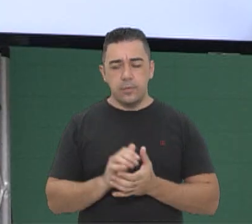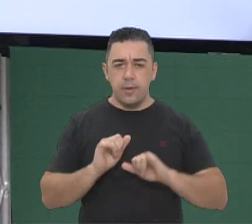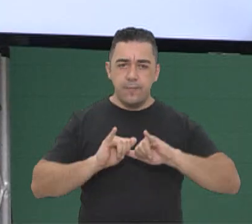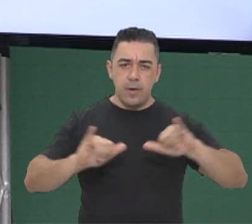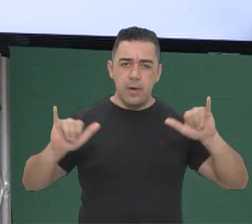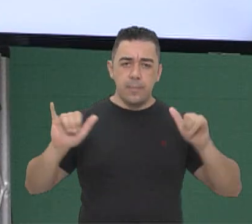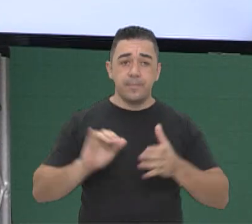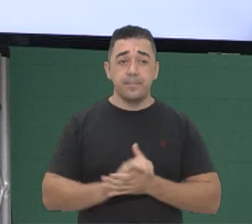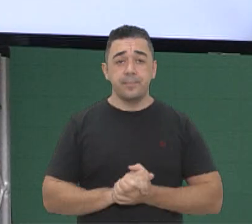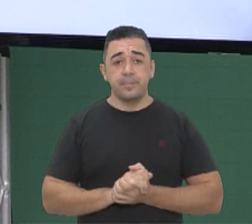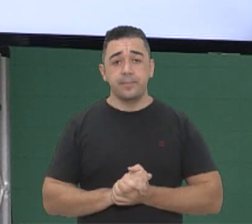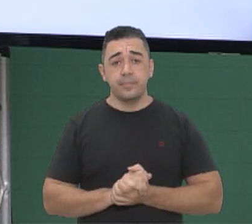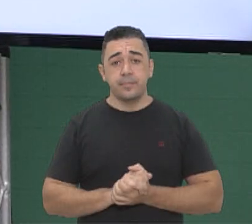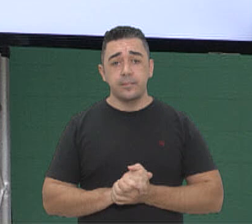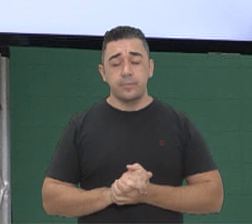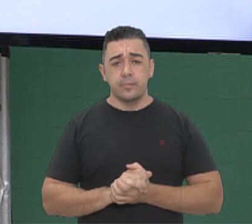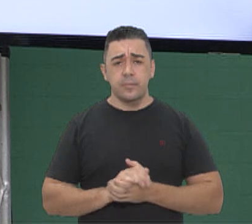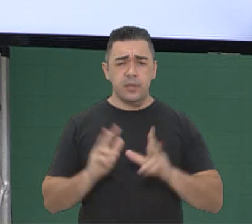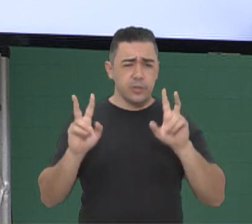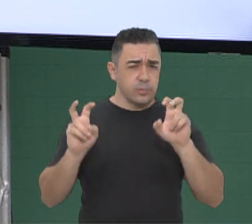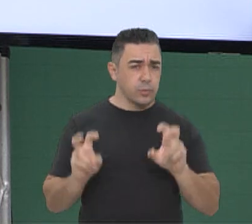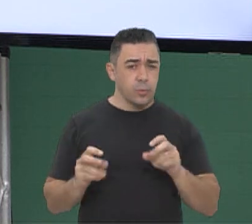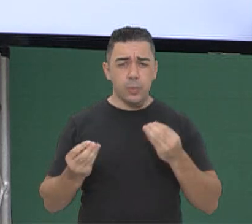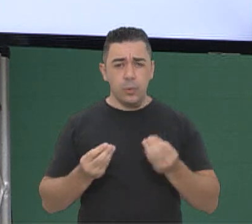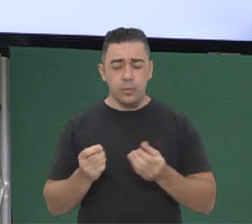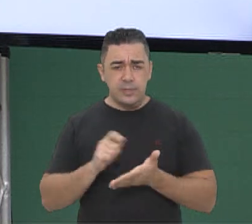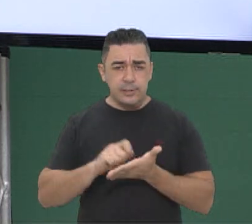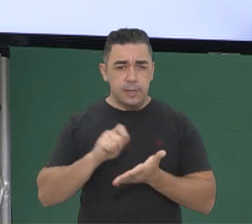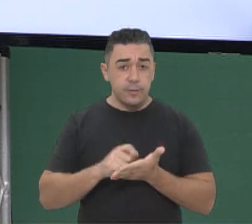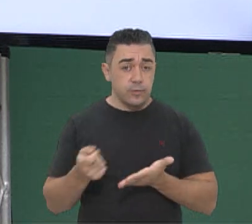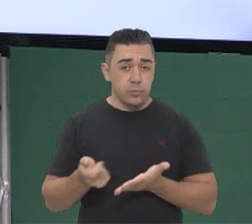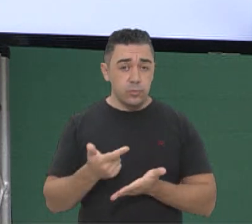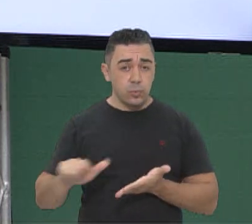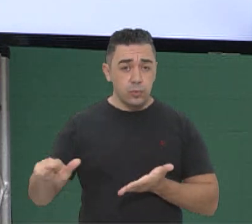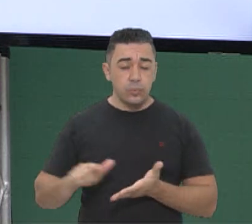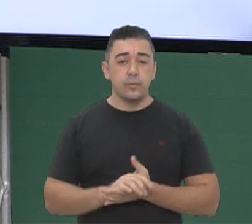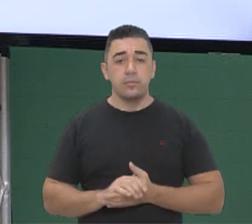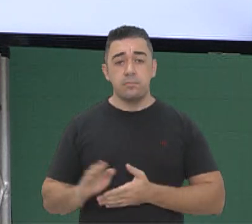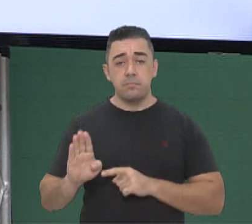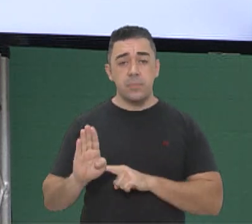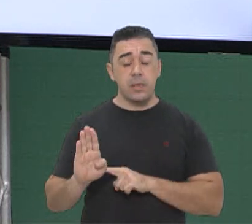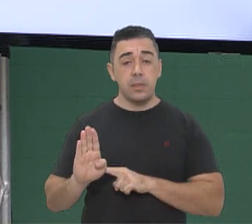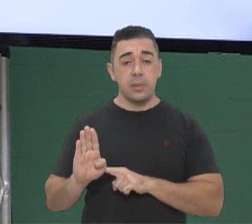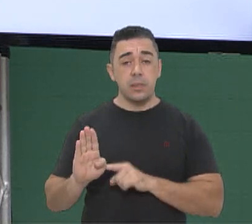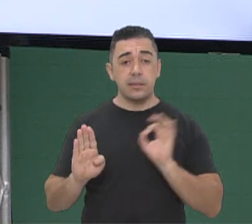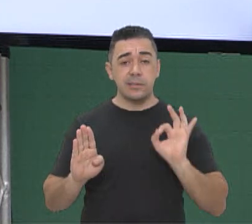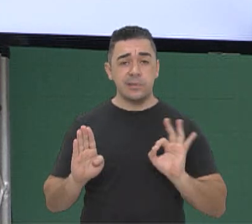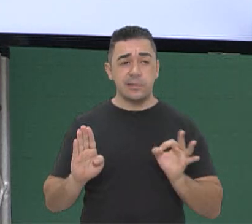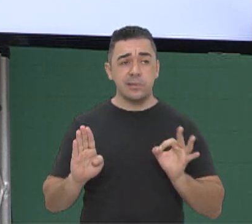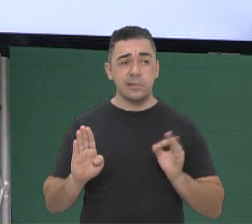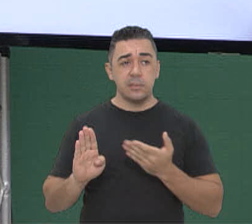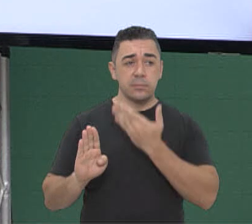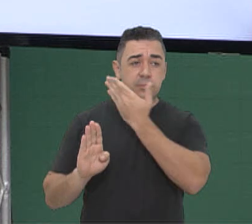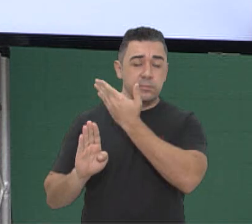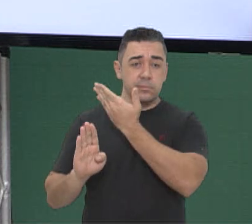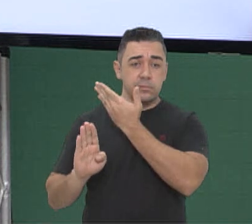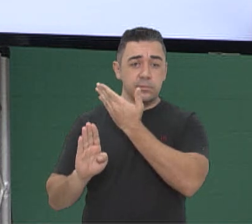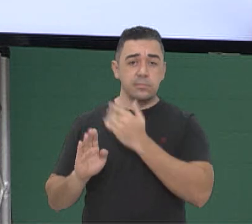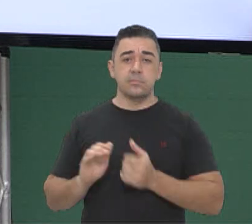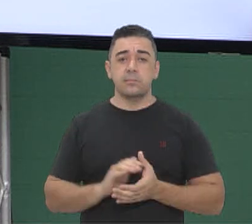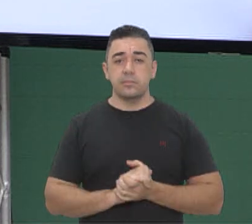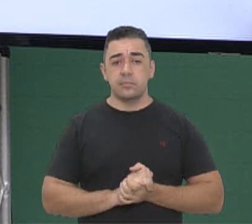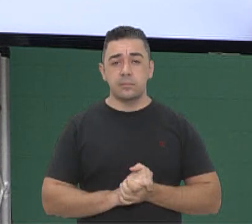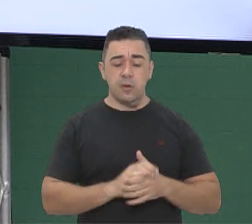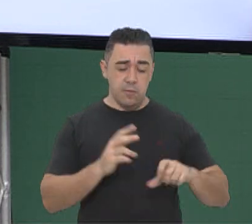divulgar. Cada um dos títulos, como é que nós reescreveríamos? Letra B, van a escavar, verbo no